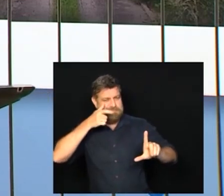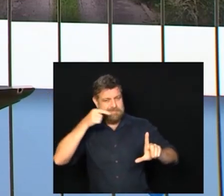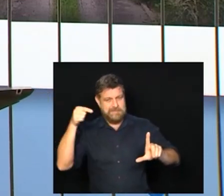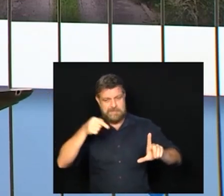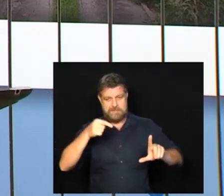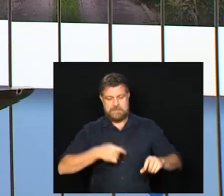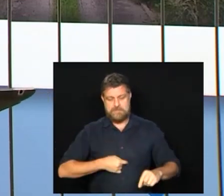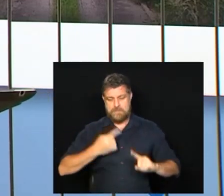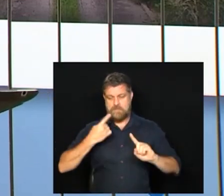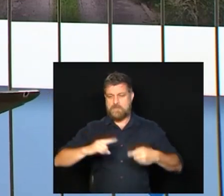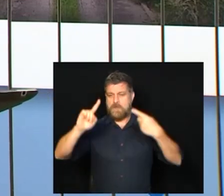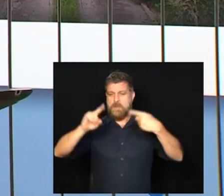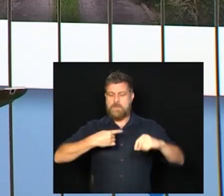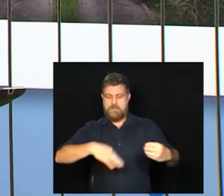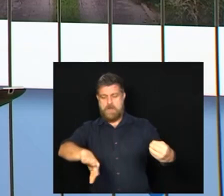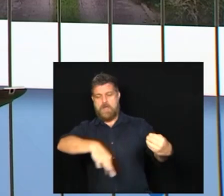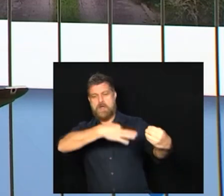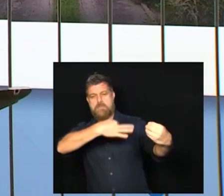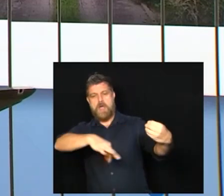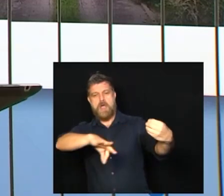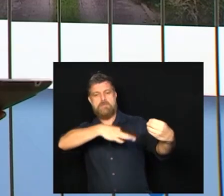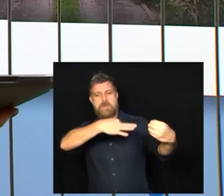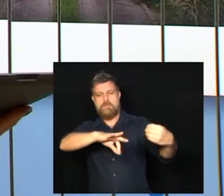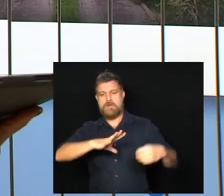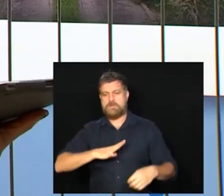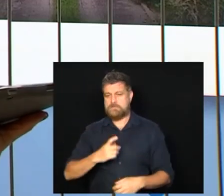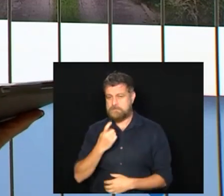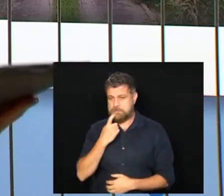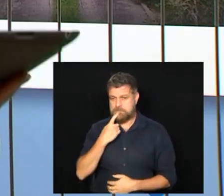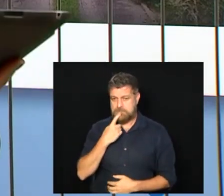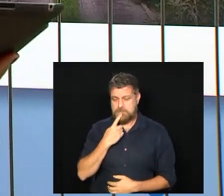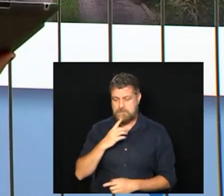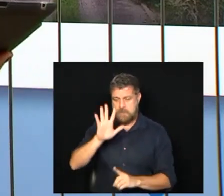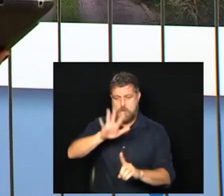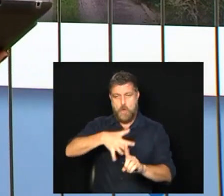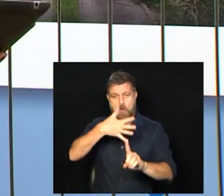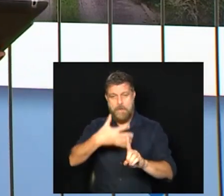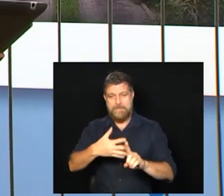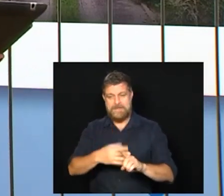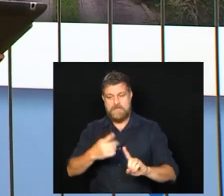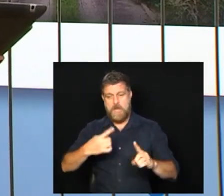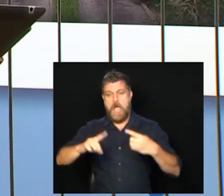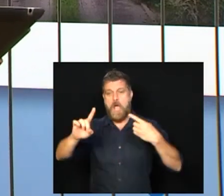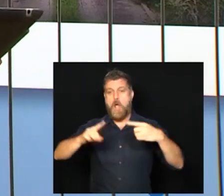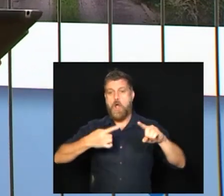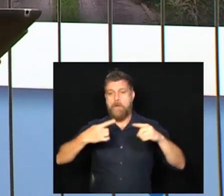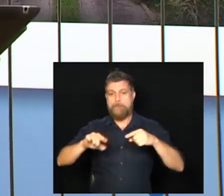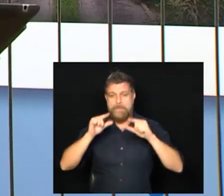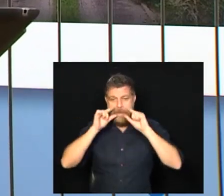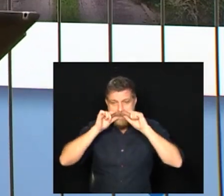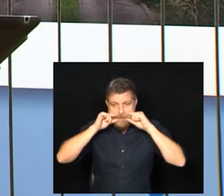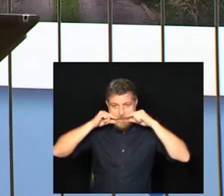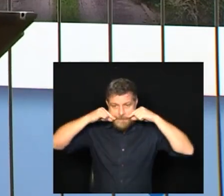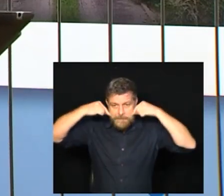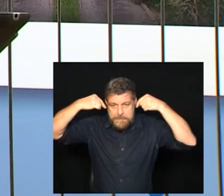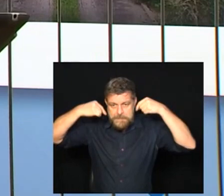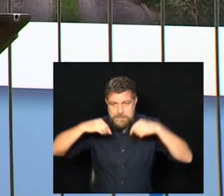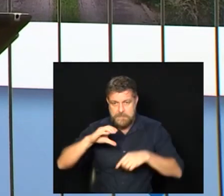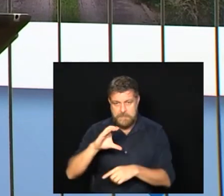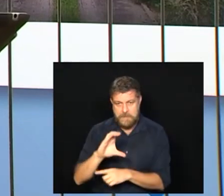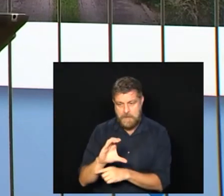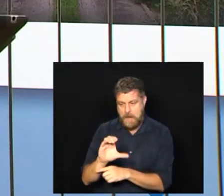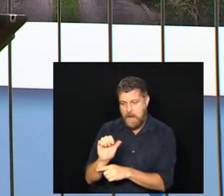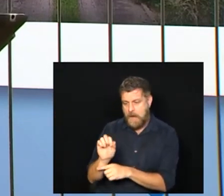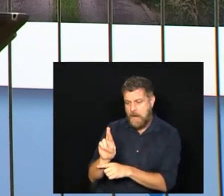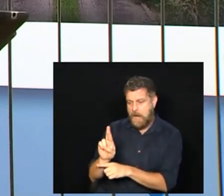à apresentação da Orquestra Sinfônica de Campinas em homenagem ao maestro Carlos Gomes. Lembrando que, além da